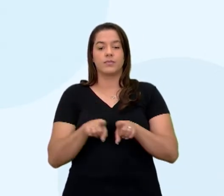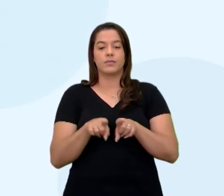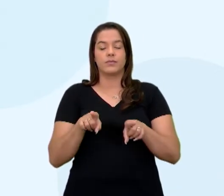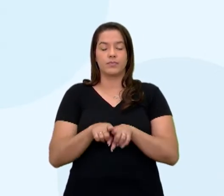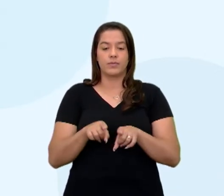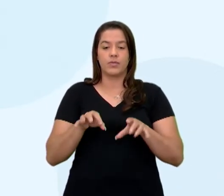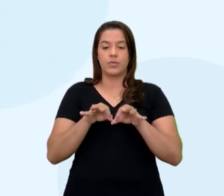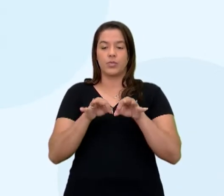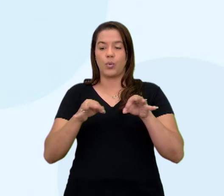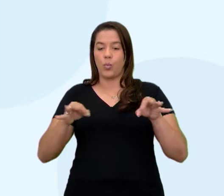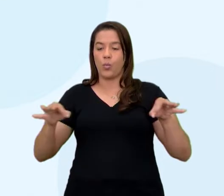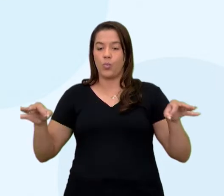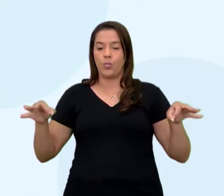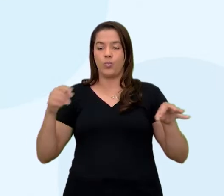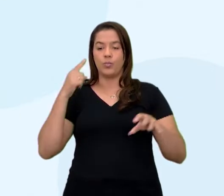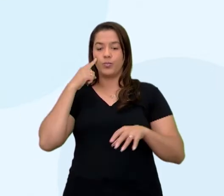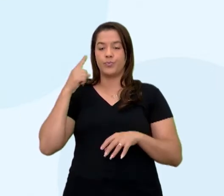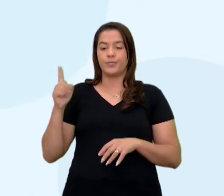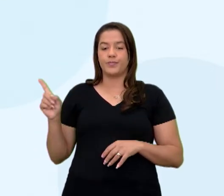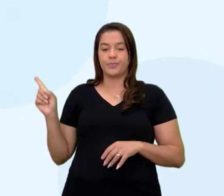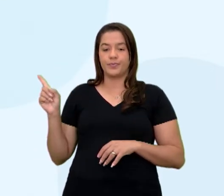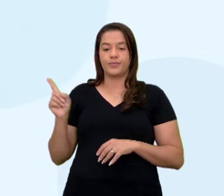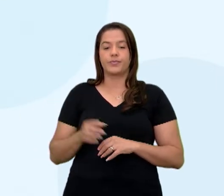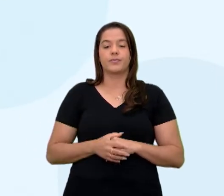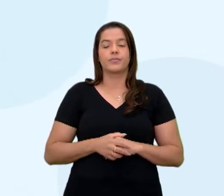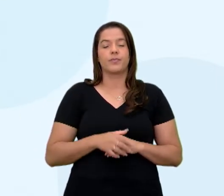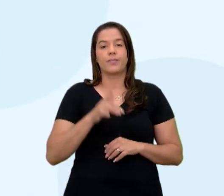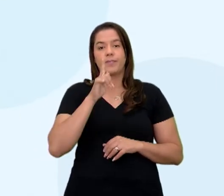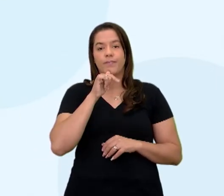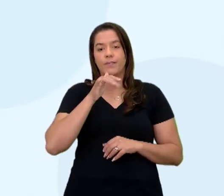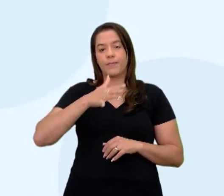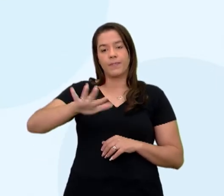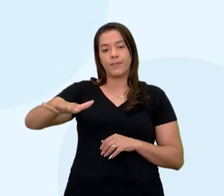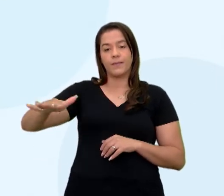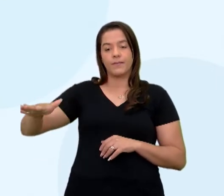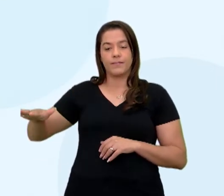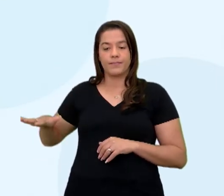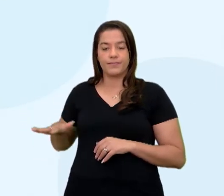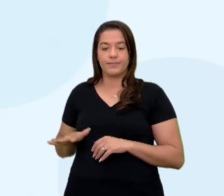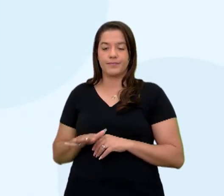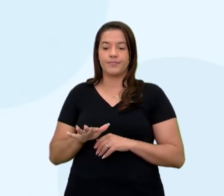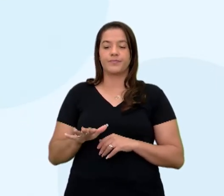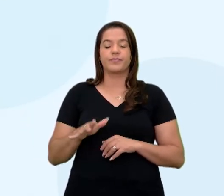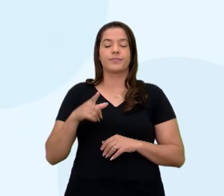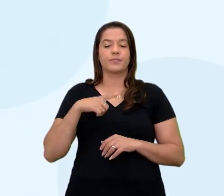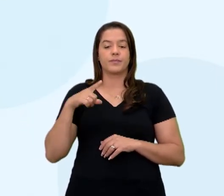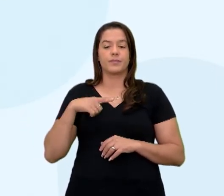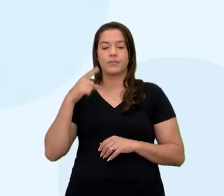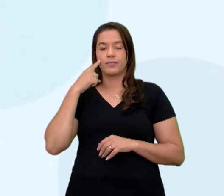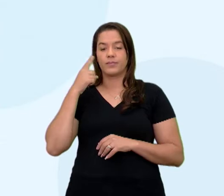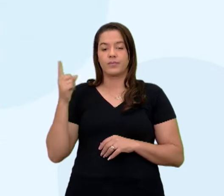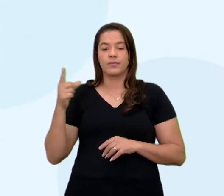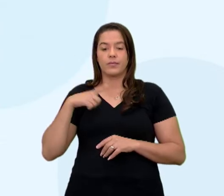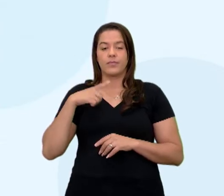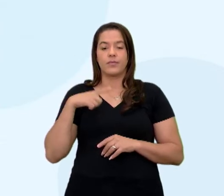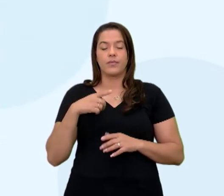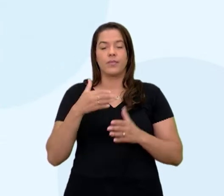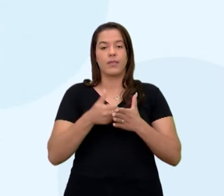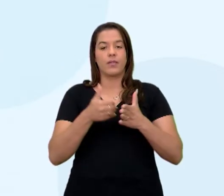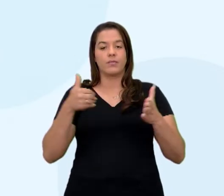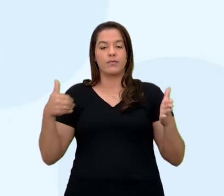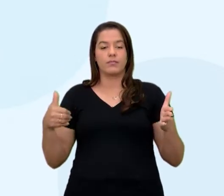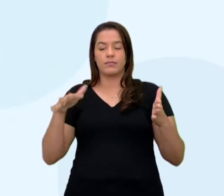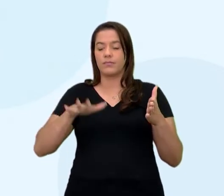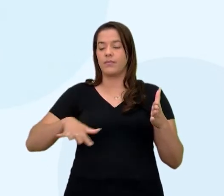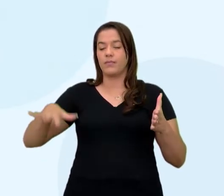bem longa na região do Atlântico, que nós chamamos de dorsal mesoatlântica, né, que vai desde a região